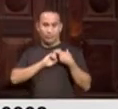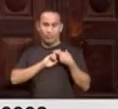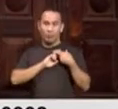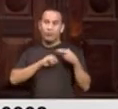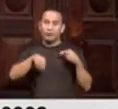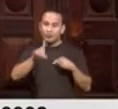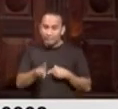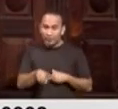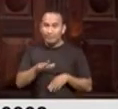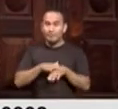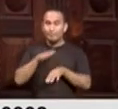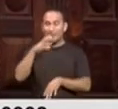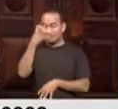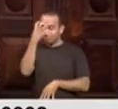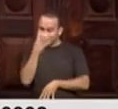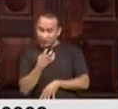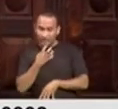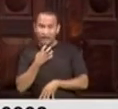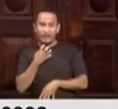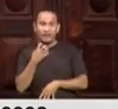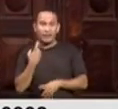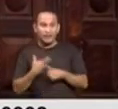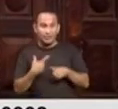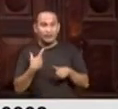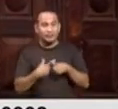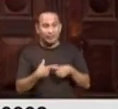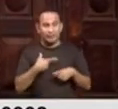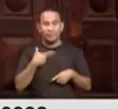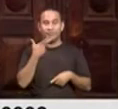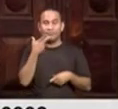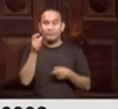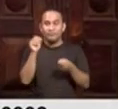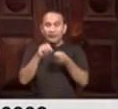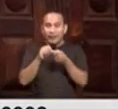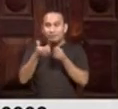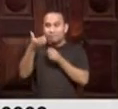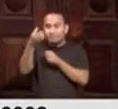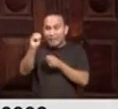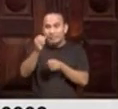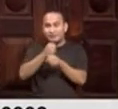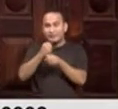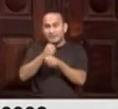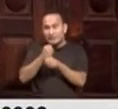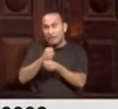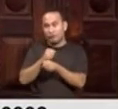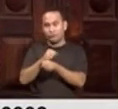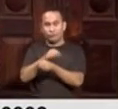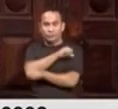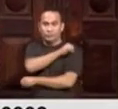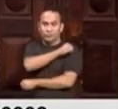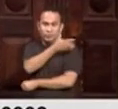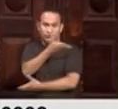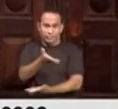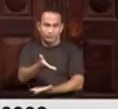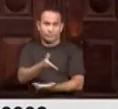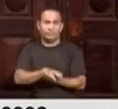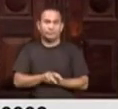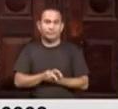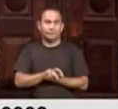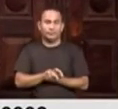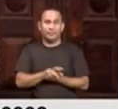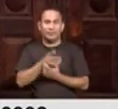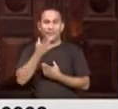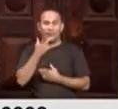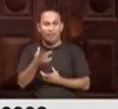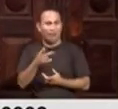uma denúncia das mais graves, que tem relação com o que foi feito nos últimos 10 anos no Rio de Janeiro. Que se hoje a gente tem uma crise